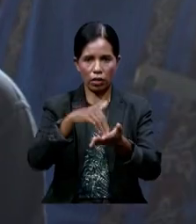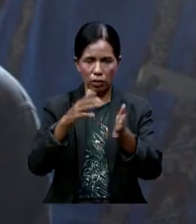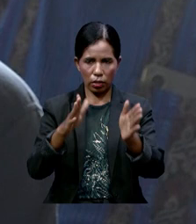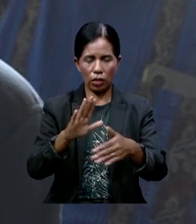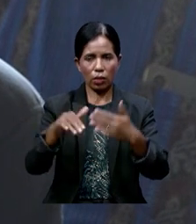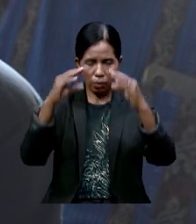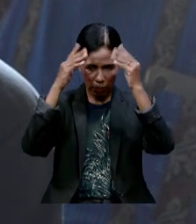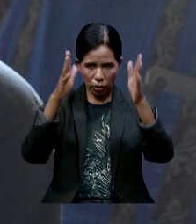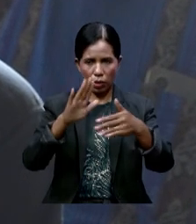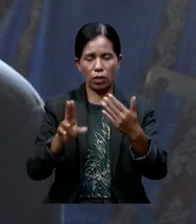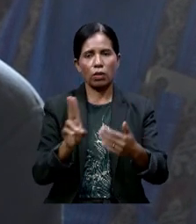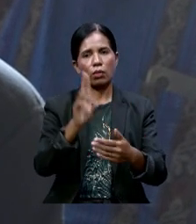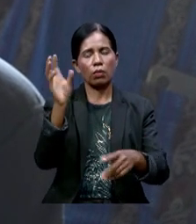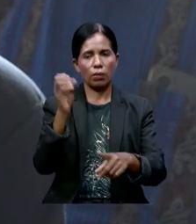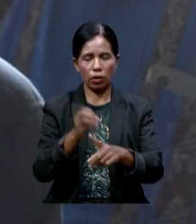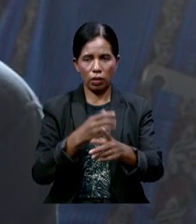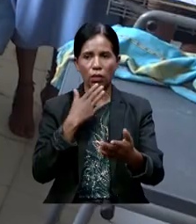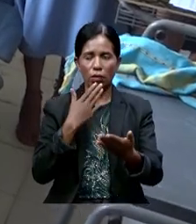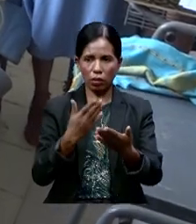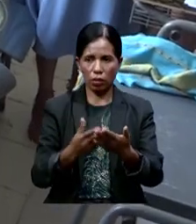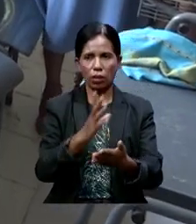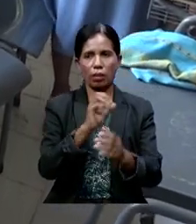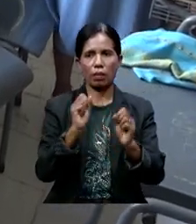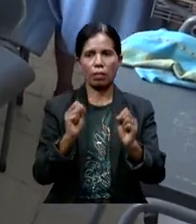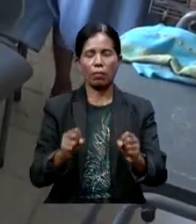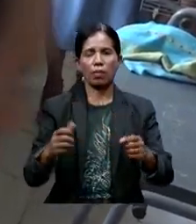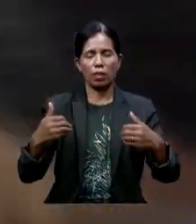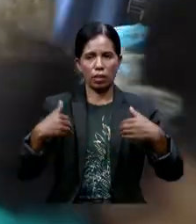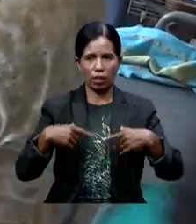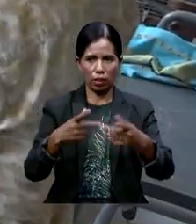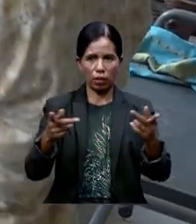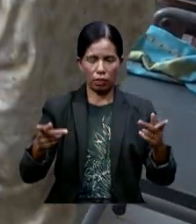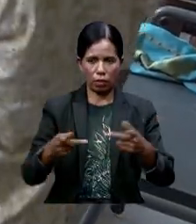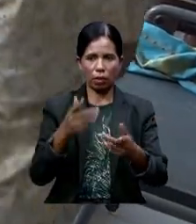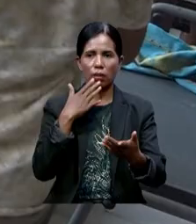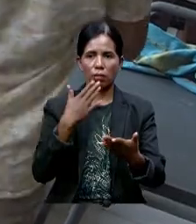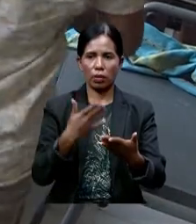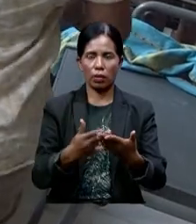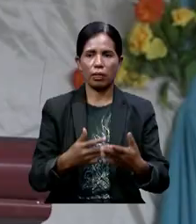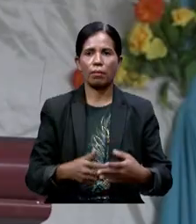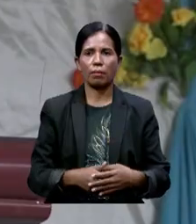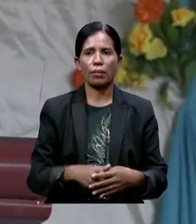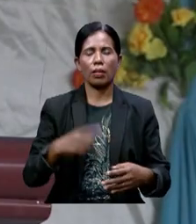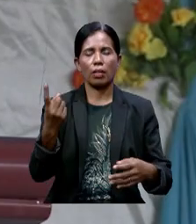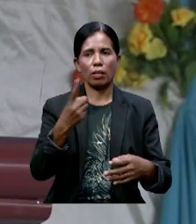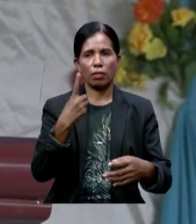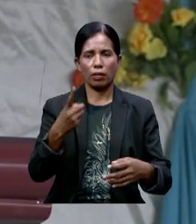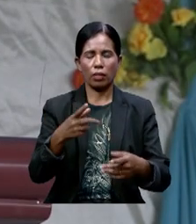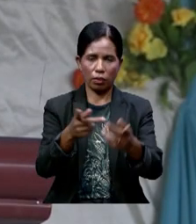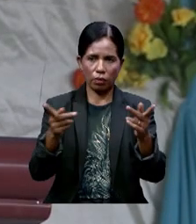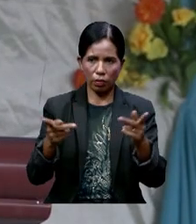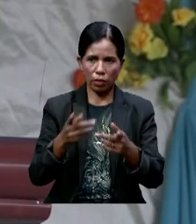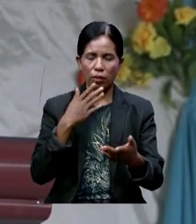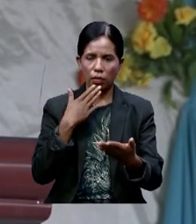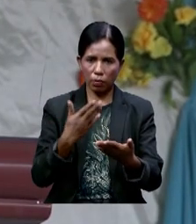Sira at usa oportunidade ne rodia no ne bele iha ambiente saudável. Mantém na fatin ambiente bem